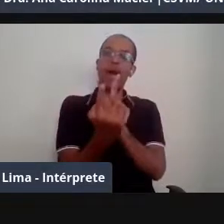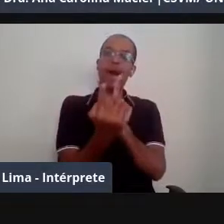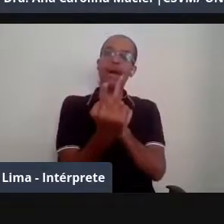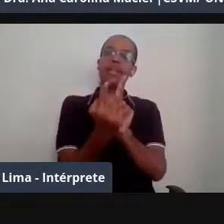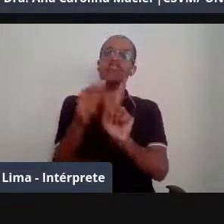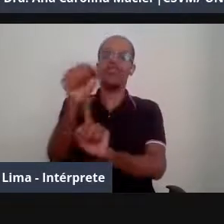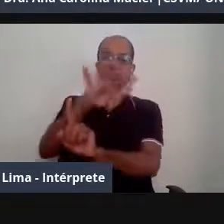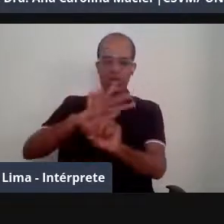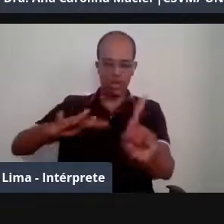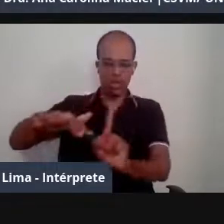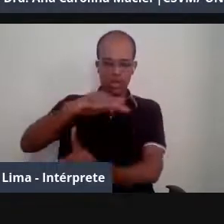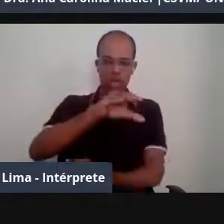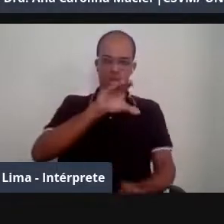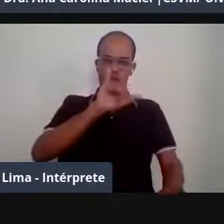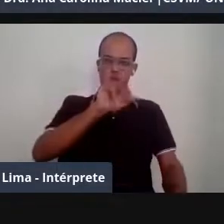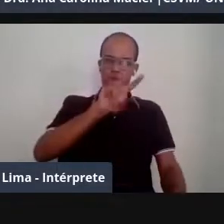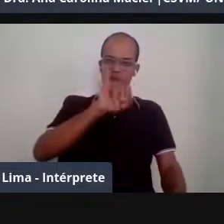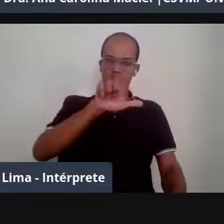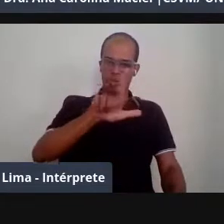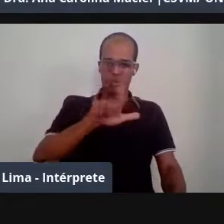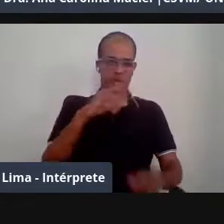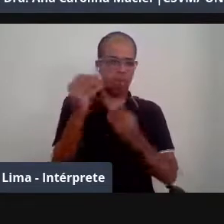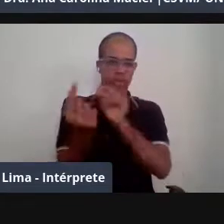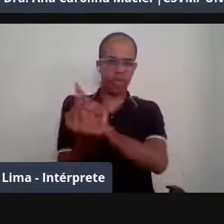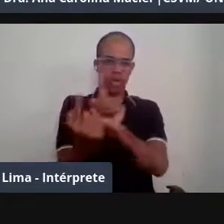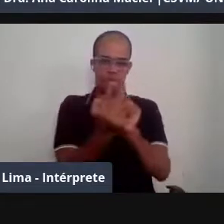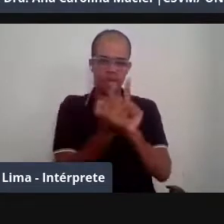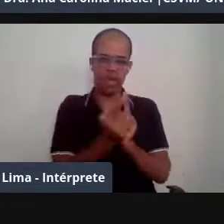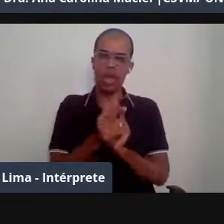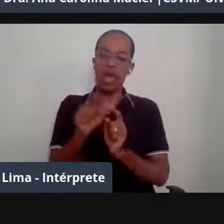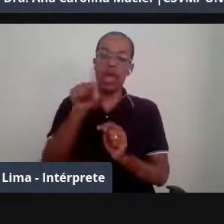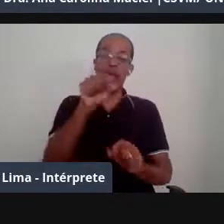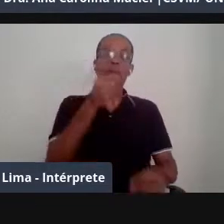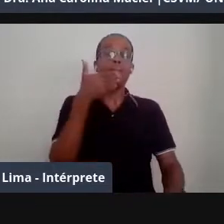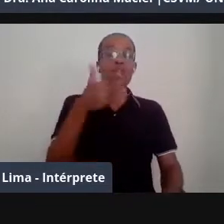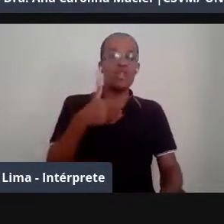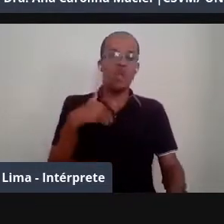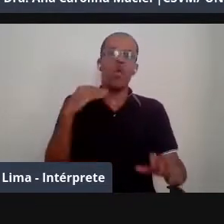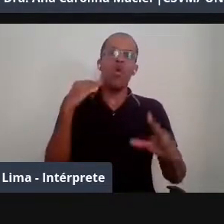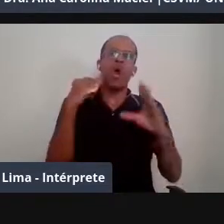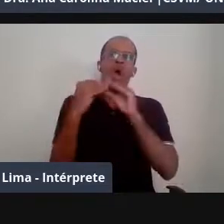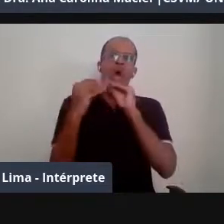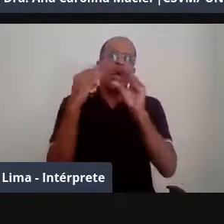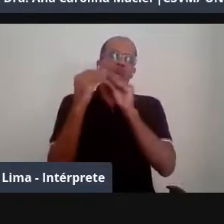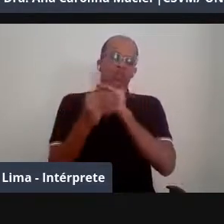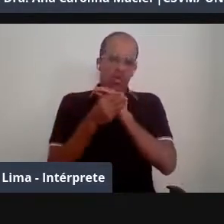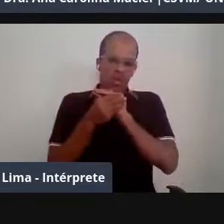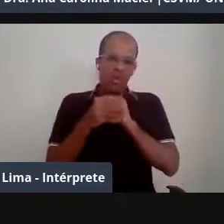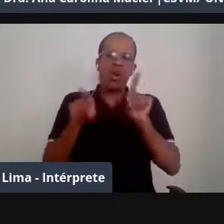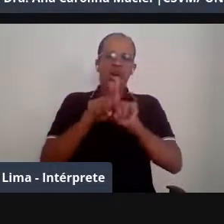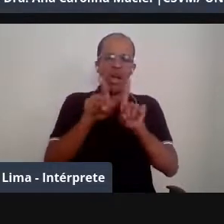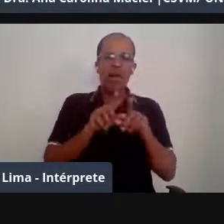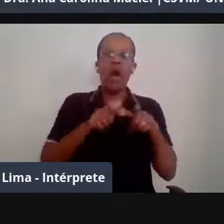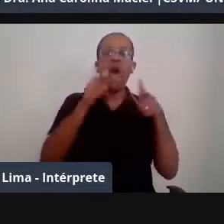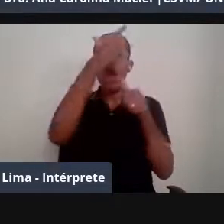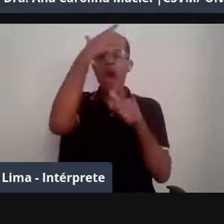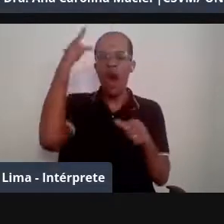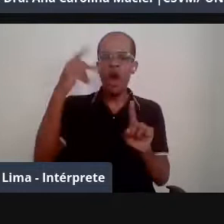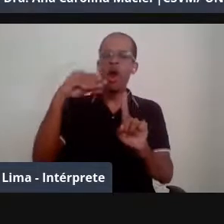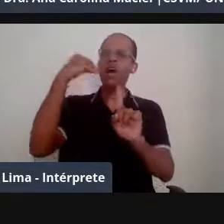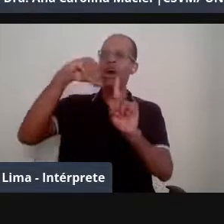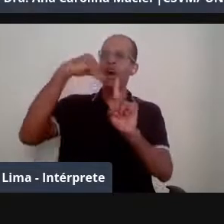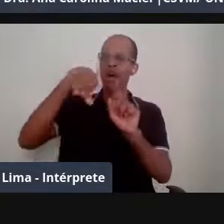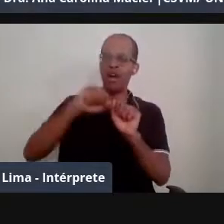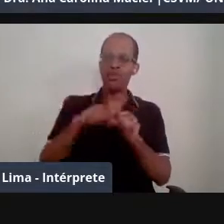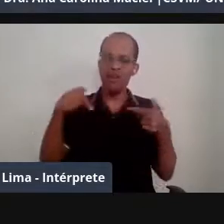sociedade civil aos refugiados, solicitantes de refúgio e outros residentes também em situação de vulnerabilidade. Então, a Cáritas